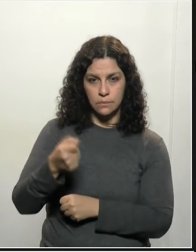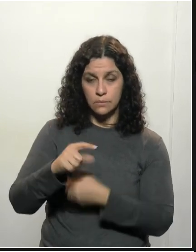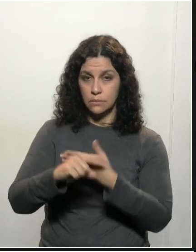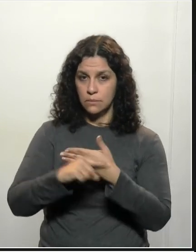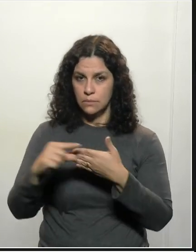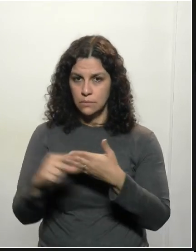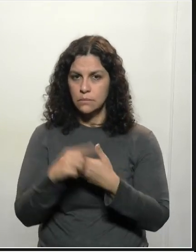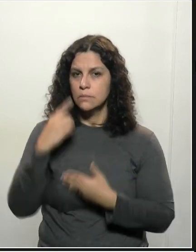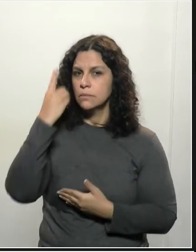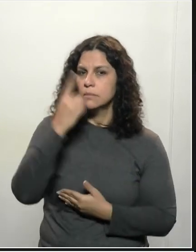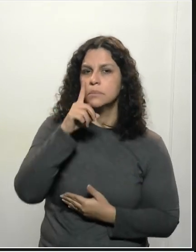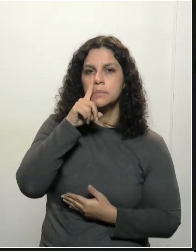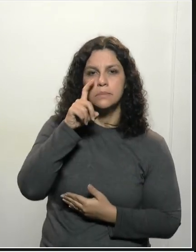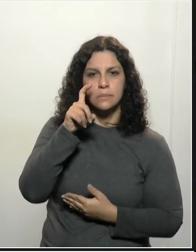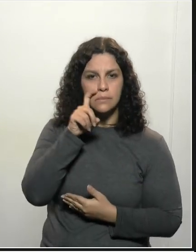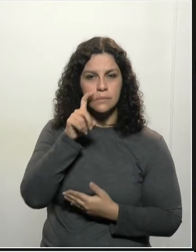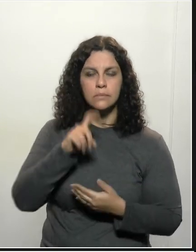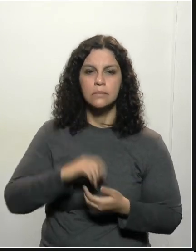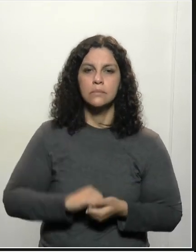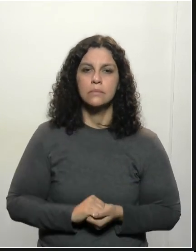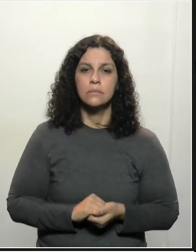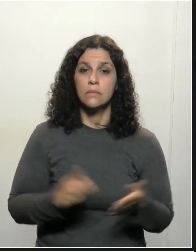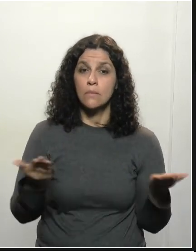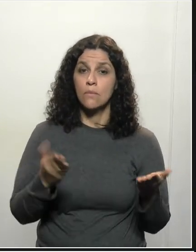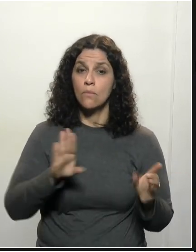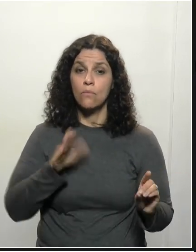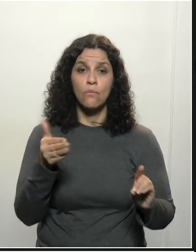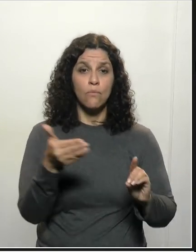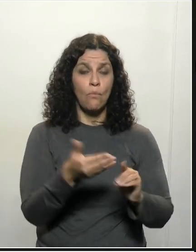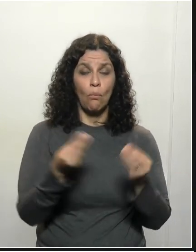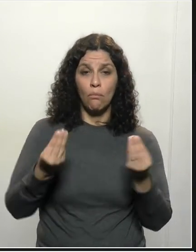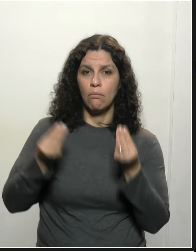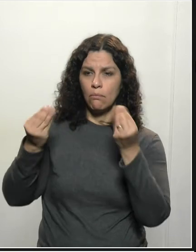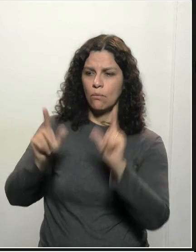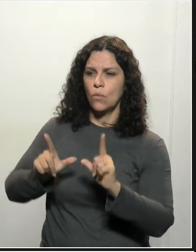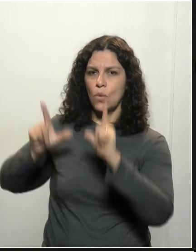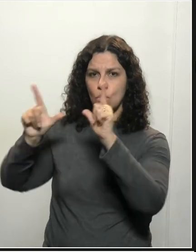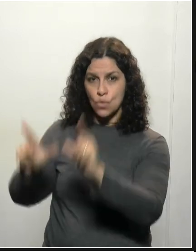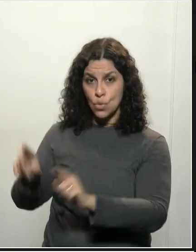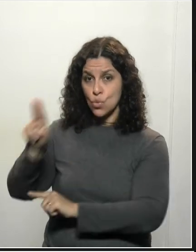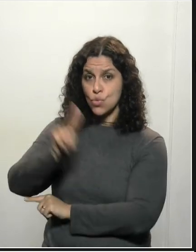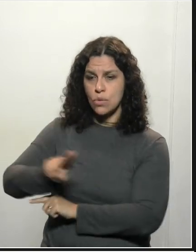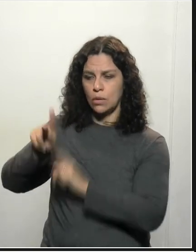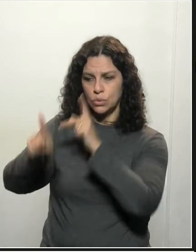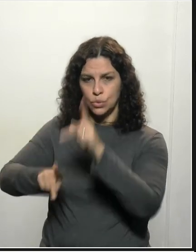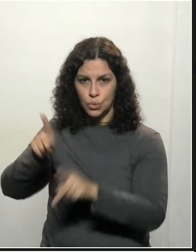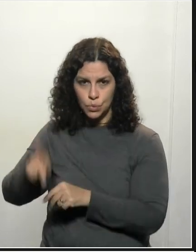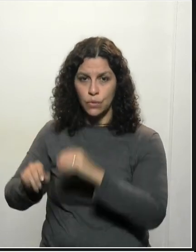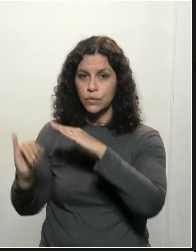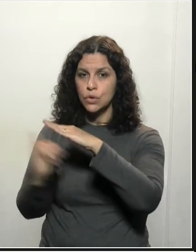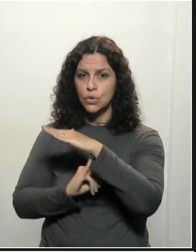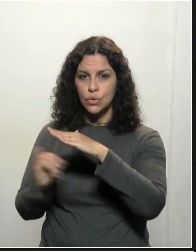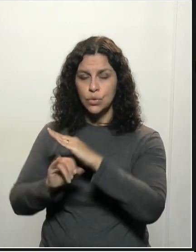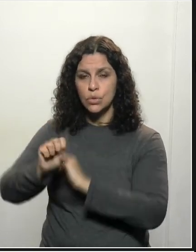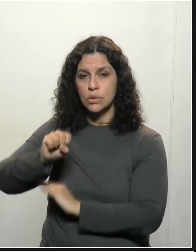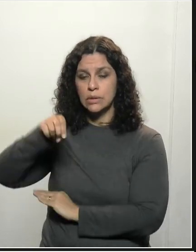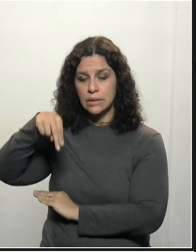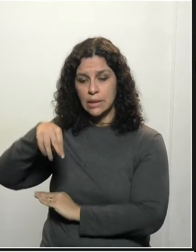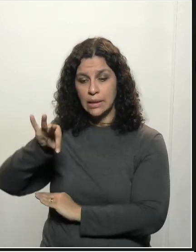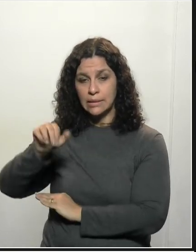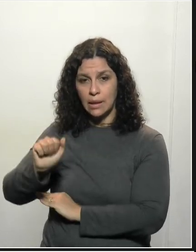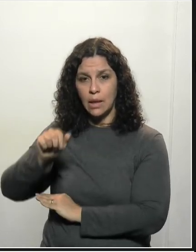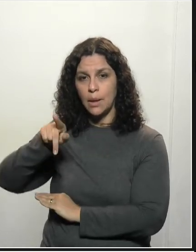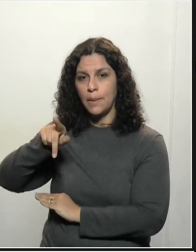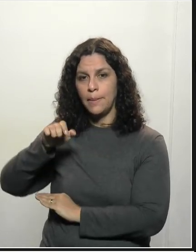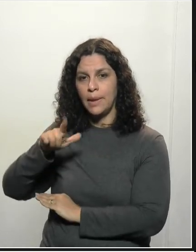autoria do deputado Michele Caputo, visa conceder o título de utilidade pública ao Instituto Santa